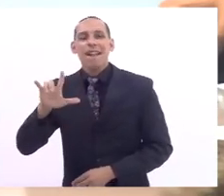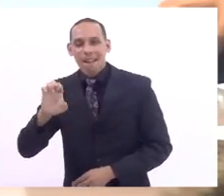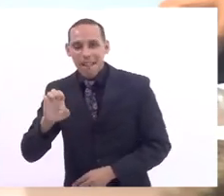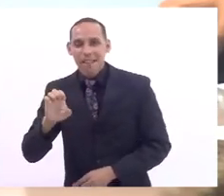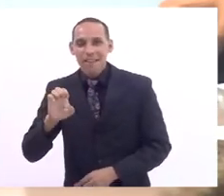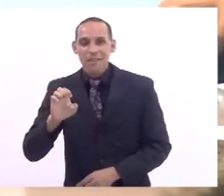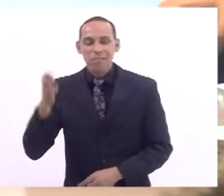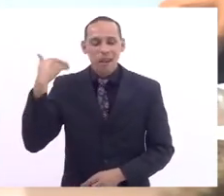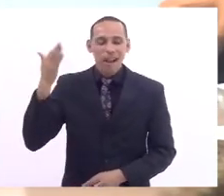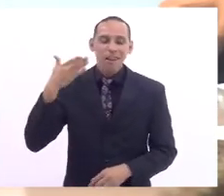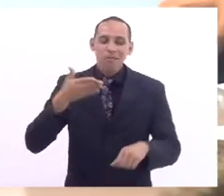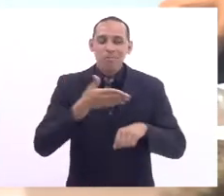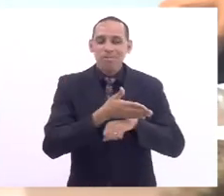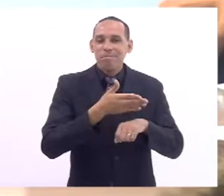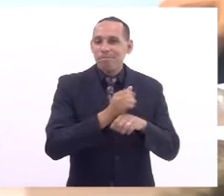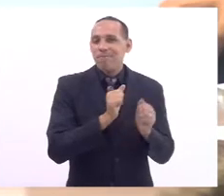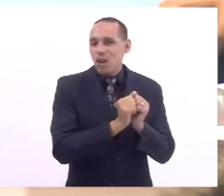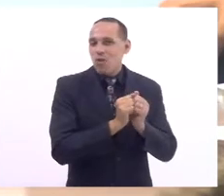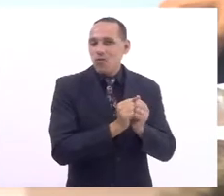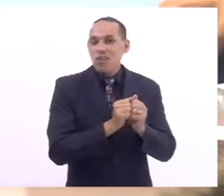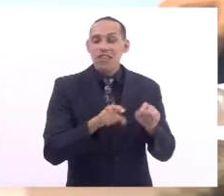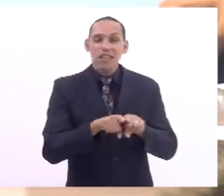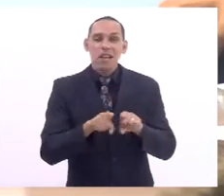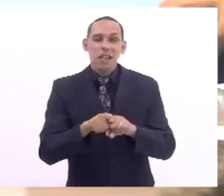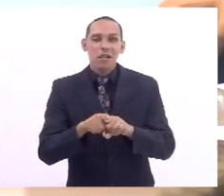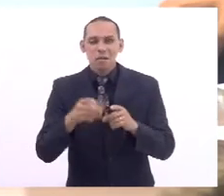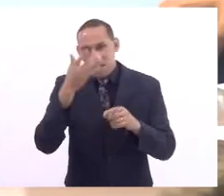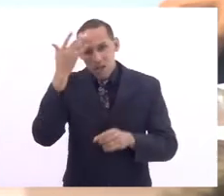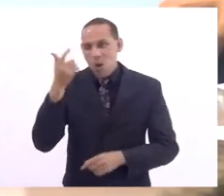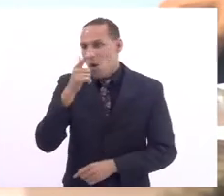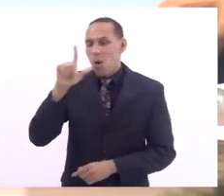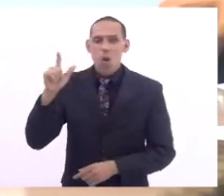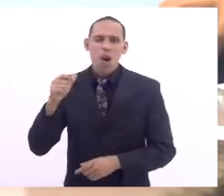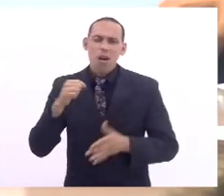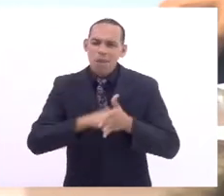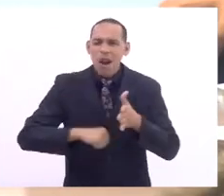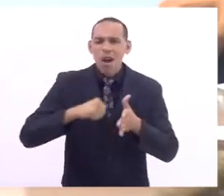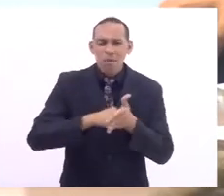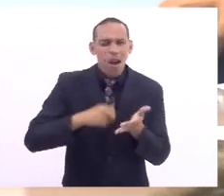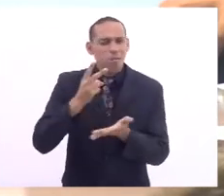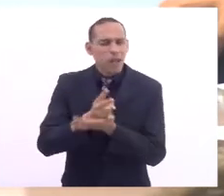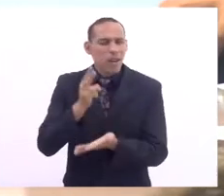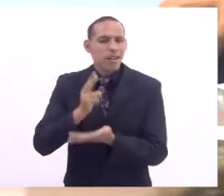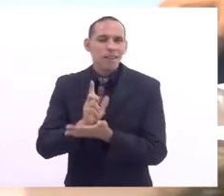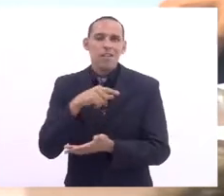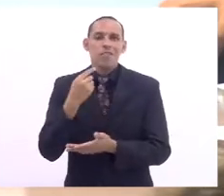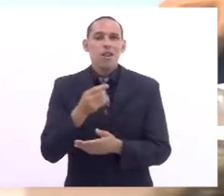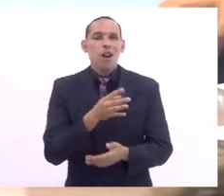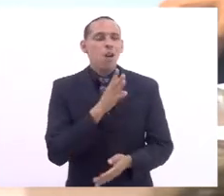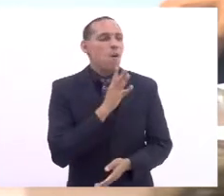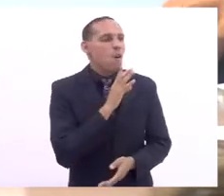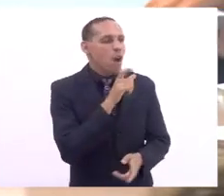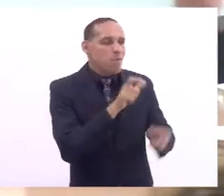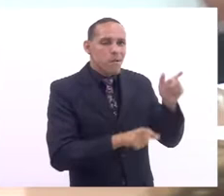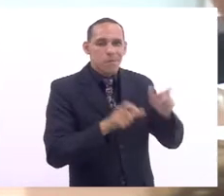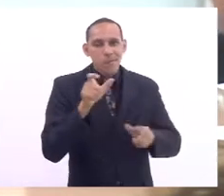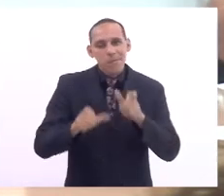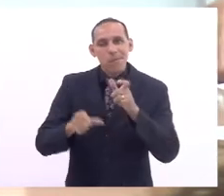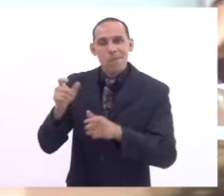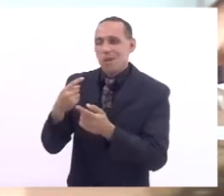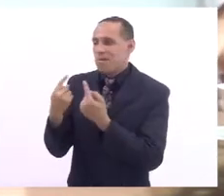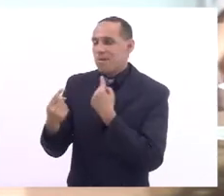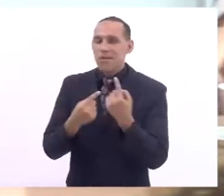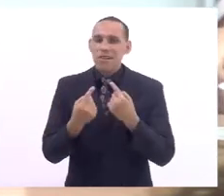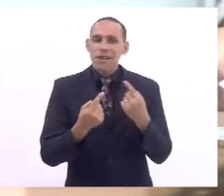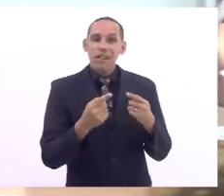foi fundado né por pessoas que estão na luta tanto tempo a gente se conheceu e acho que localizar política que a casa hoje